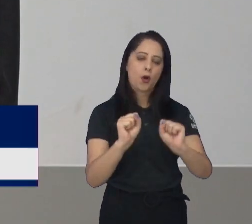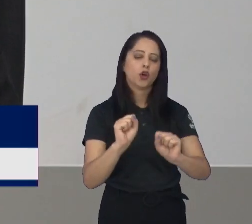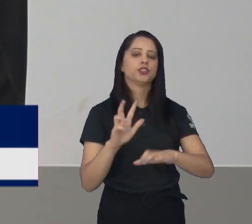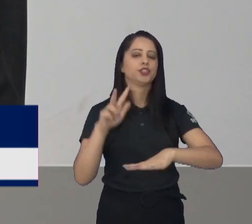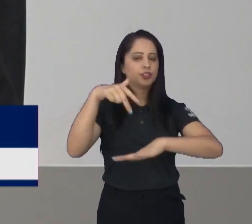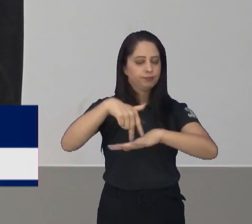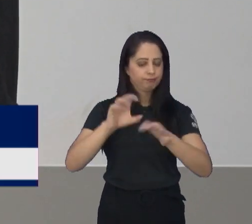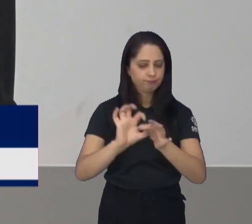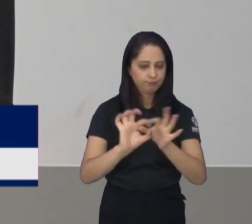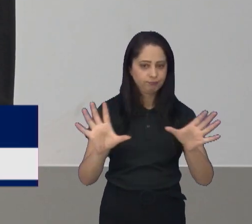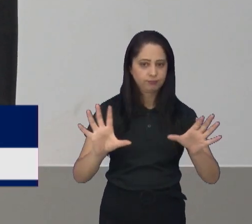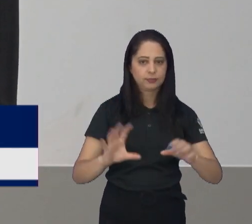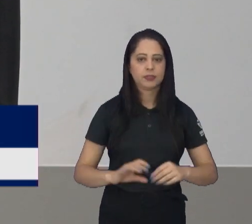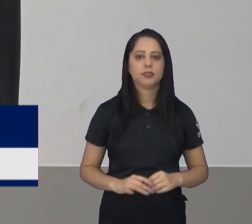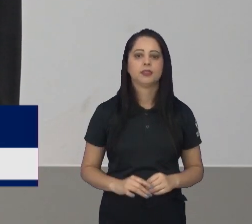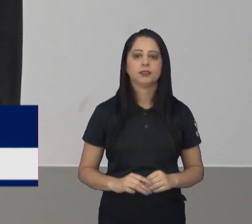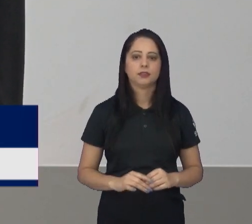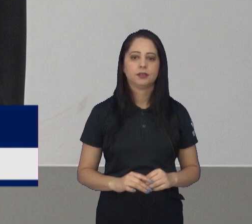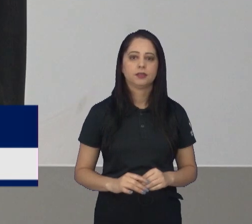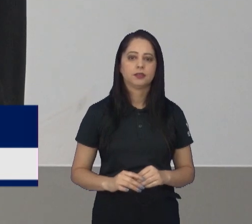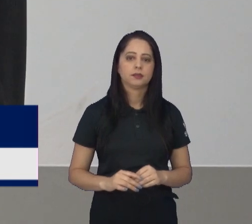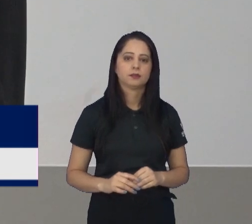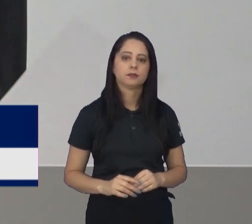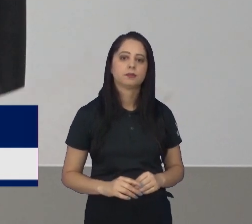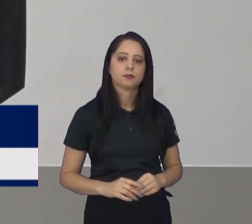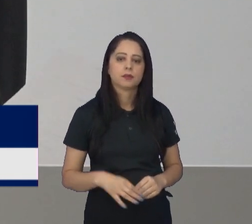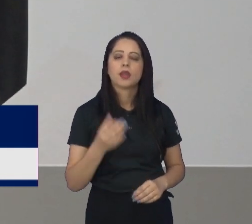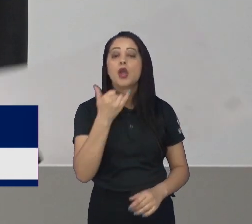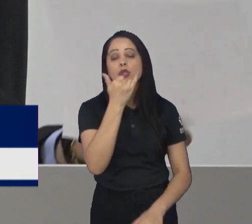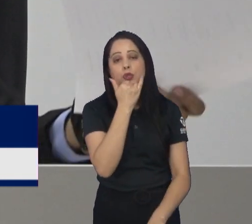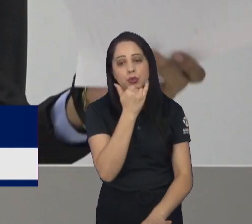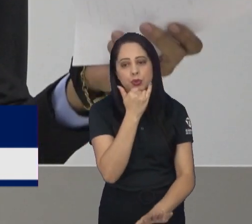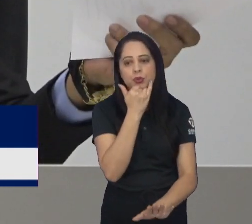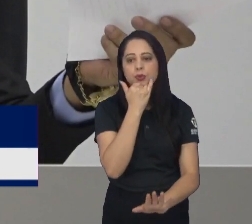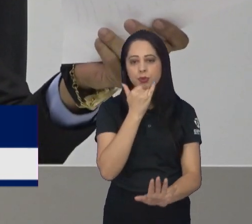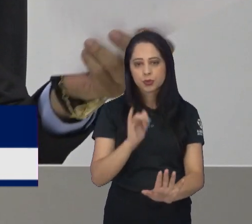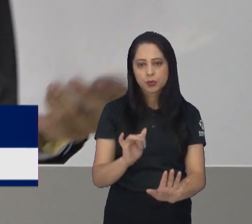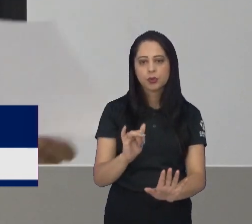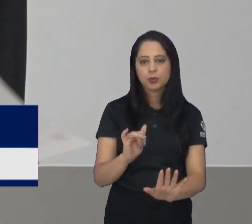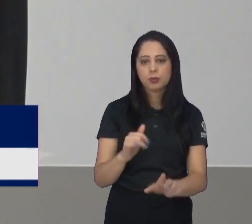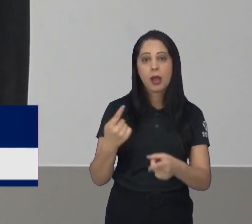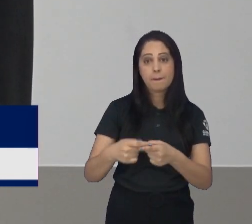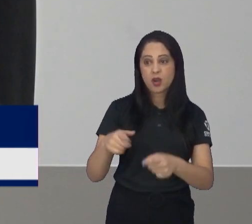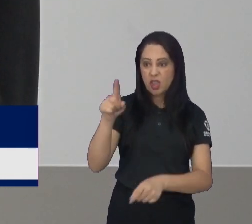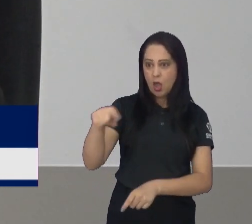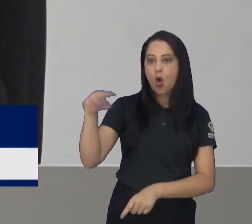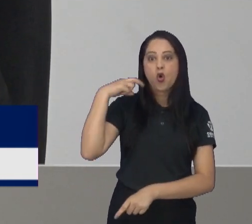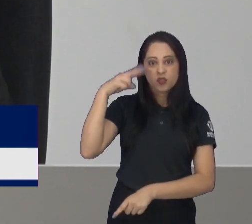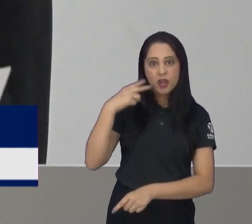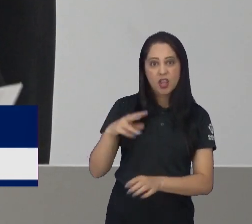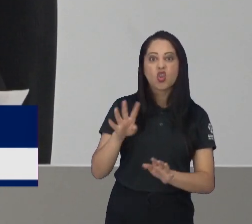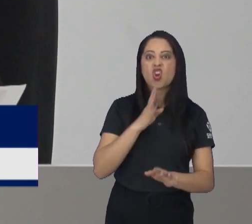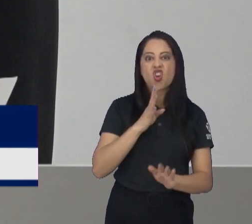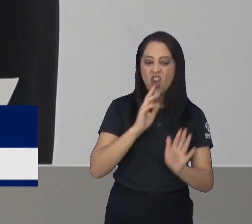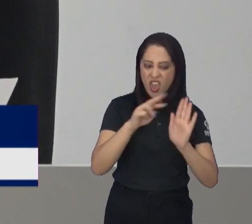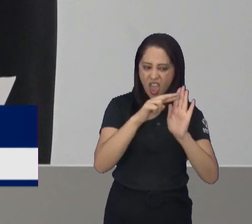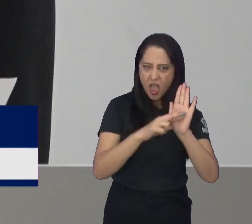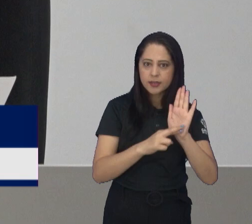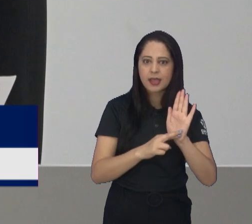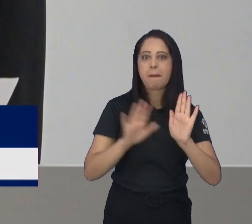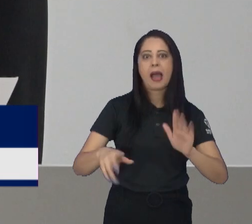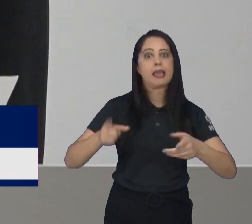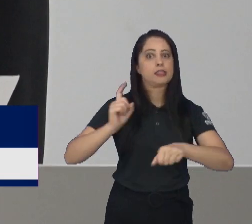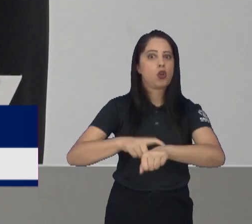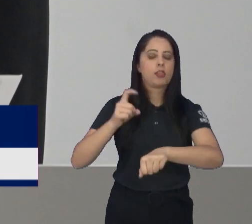encaminhamento de votação, a vereadora Juliana Fraga. Me perdoe, porque os vereadores conhecem o regimento, mas toda hora